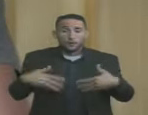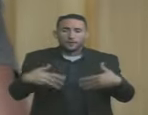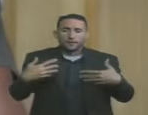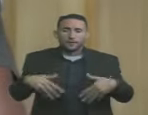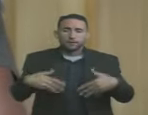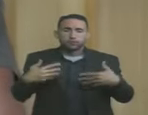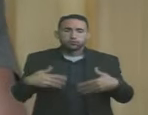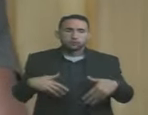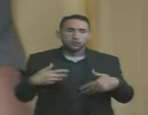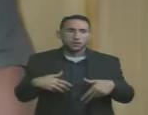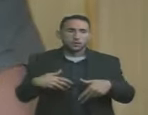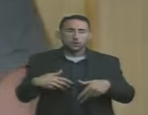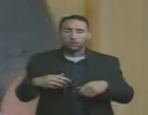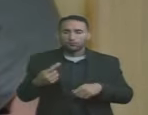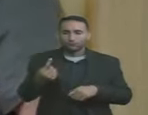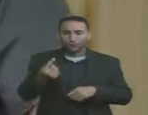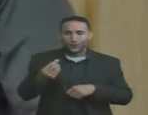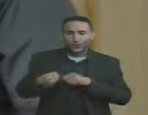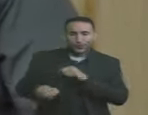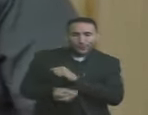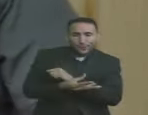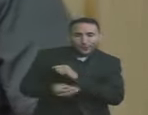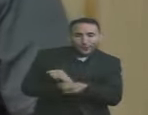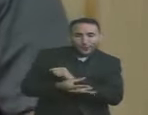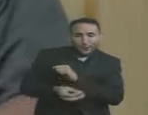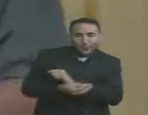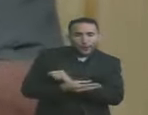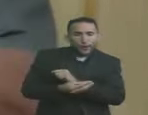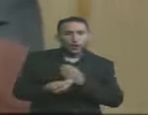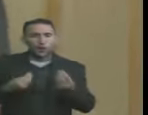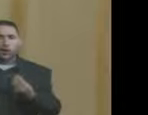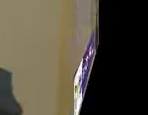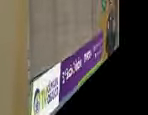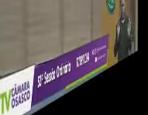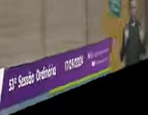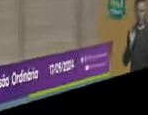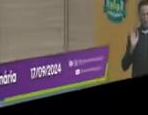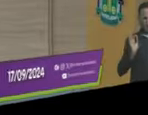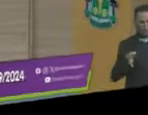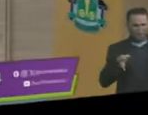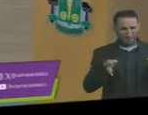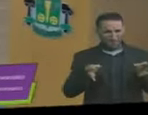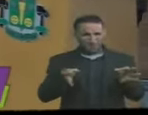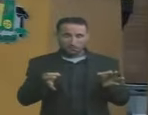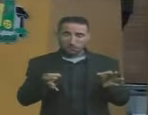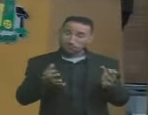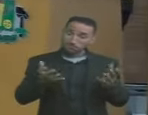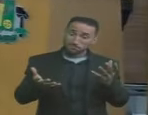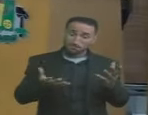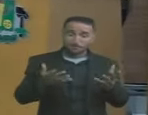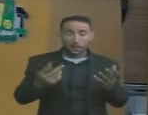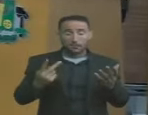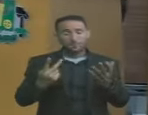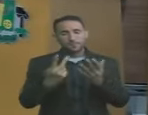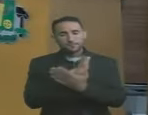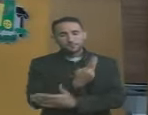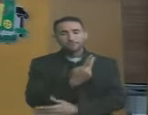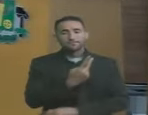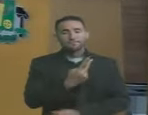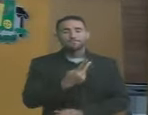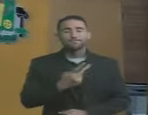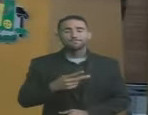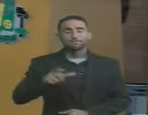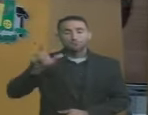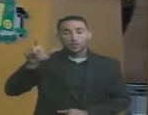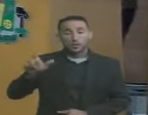aonde começa a corrupção no próprio eleitor eu recebi uma mensagem tá até aqui no